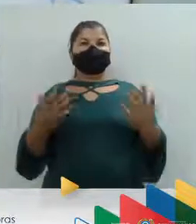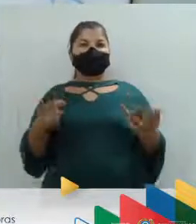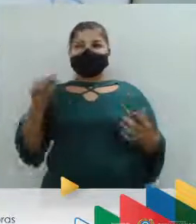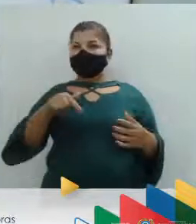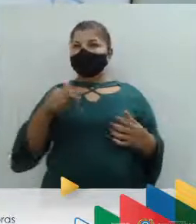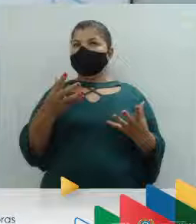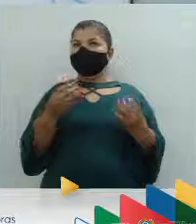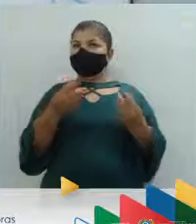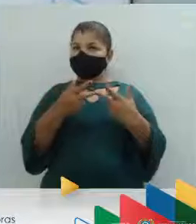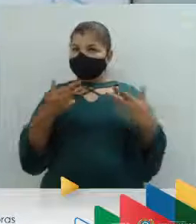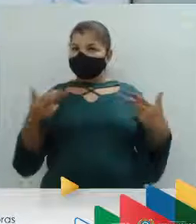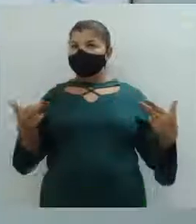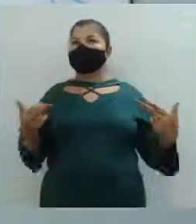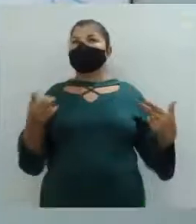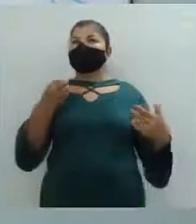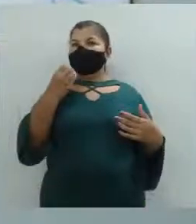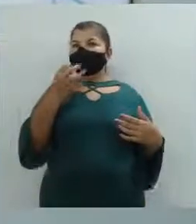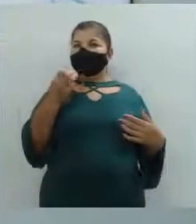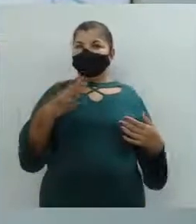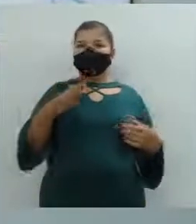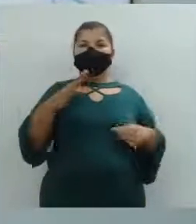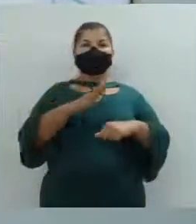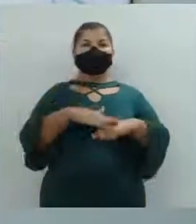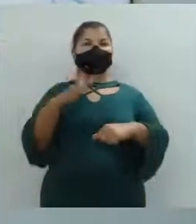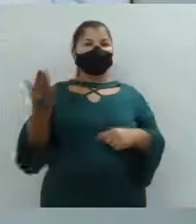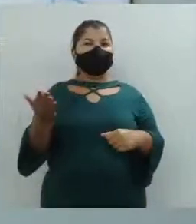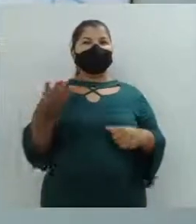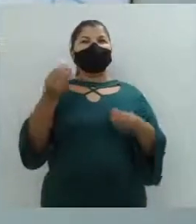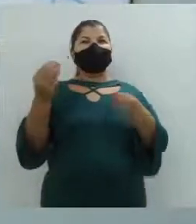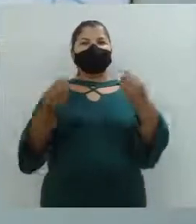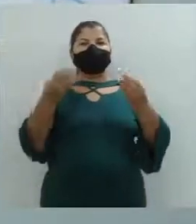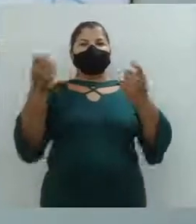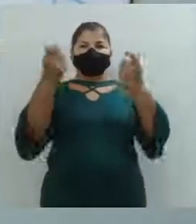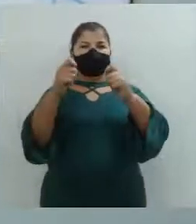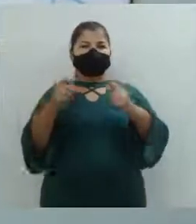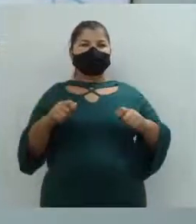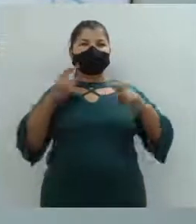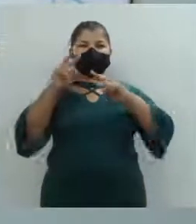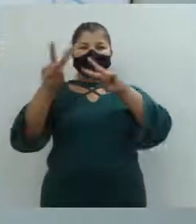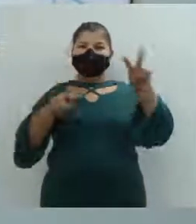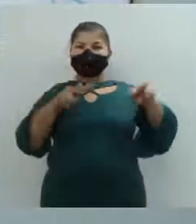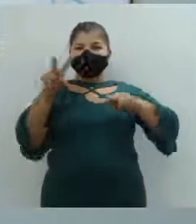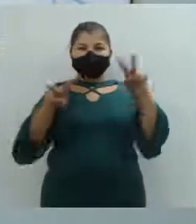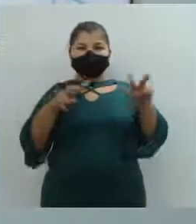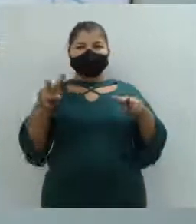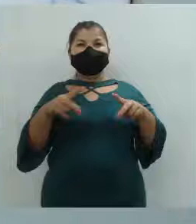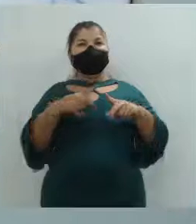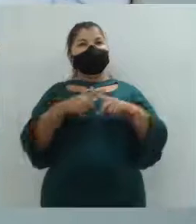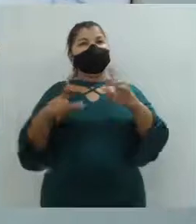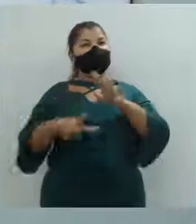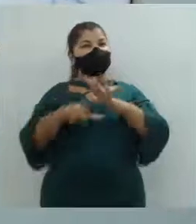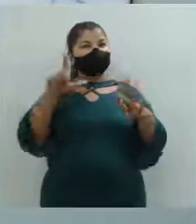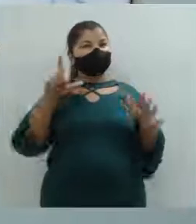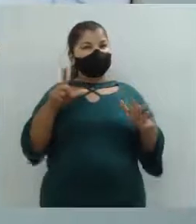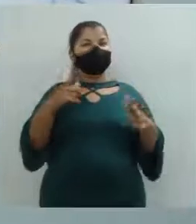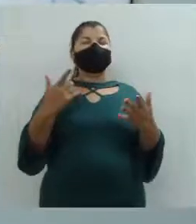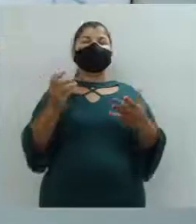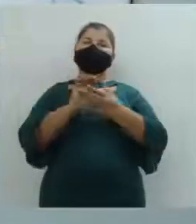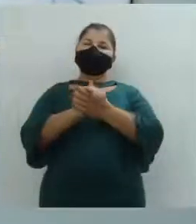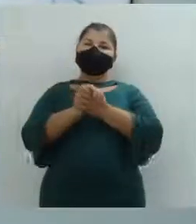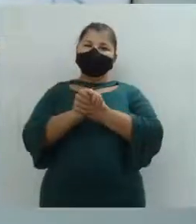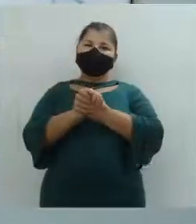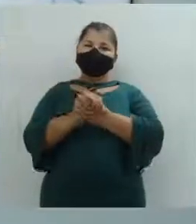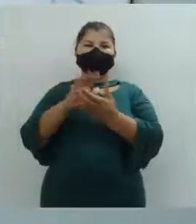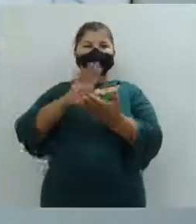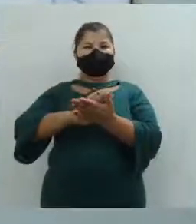muita coisa legal, certo? Sobre a questão das artes visuais. Mas antes da gente começar, eu queria cumprimentar a